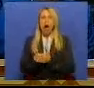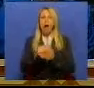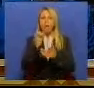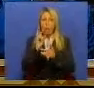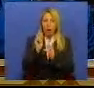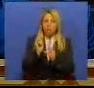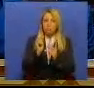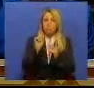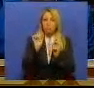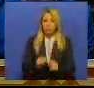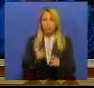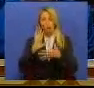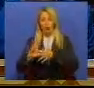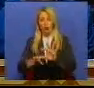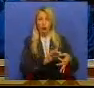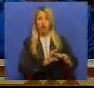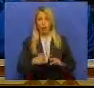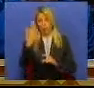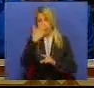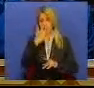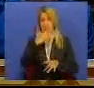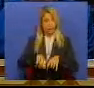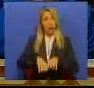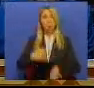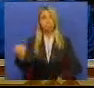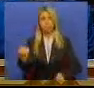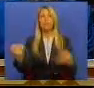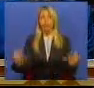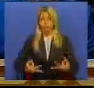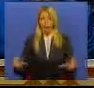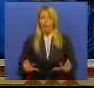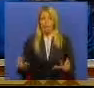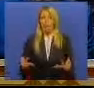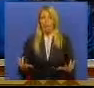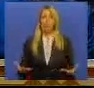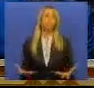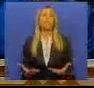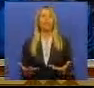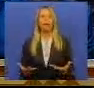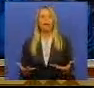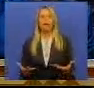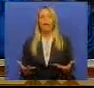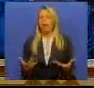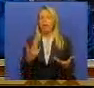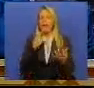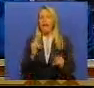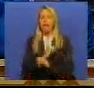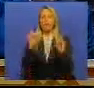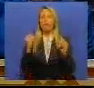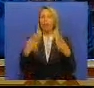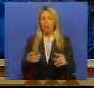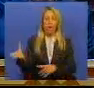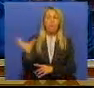de vista, representando uma ruptura, é consistente. Não é possível haver mais qualidade se não